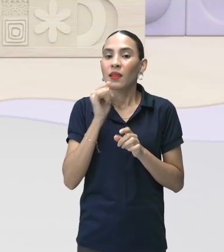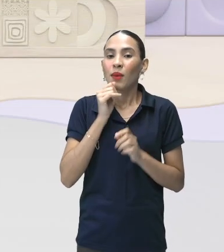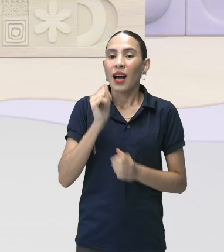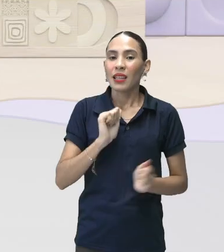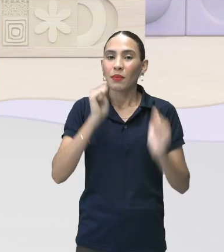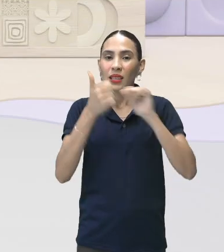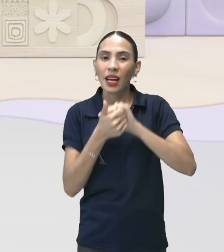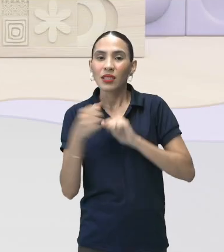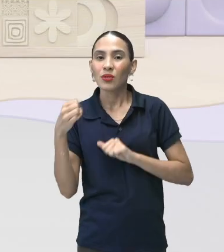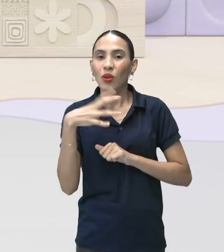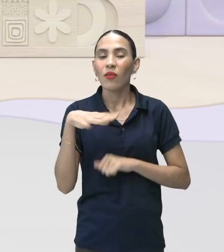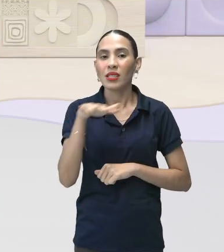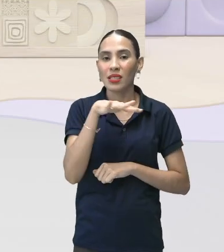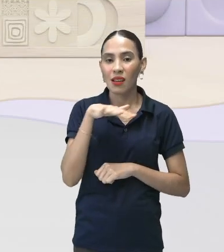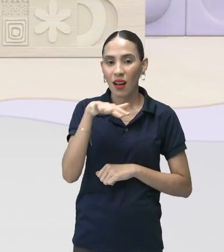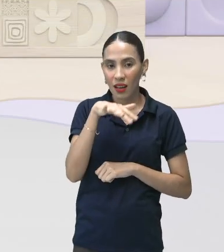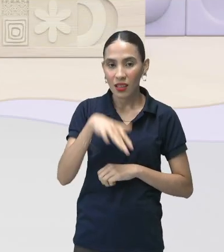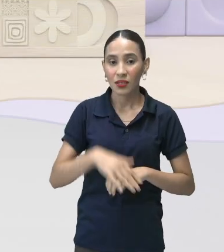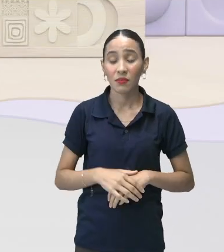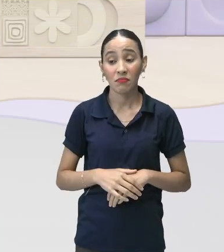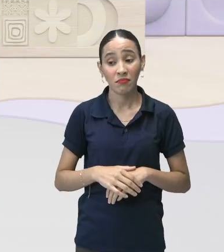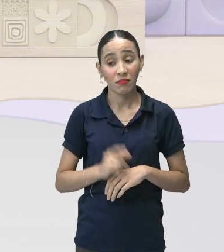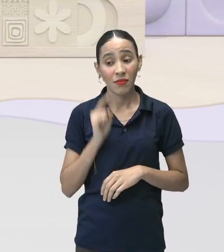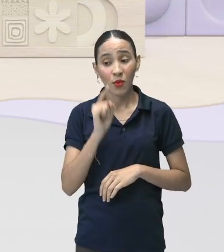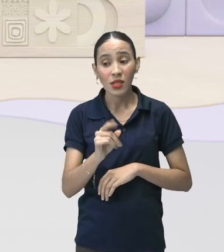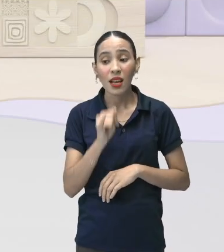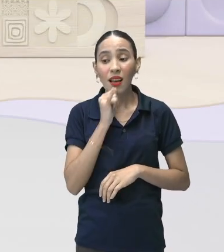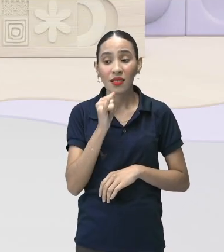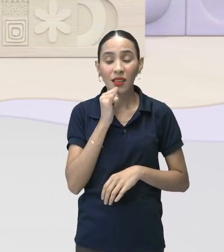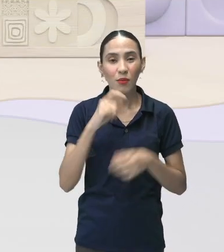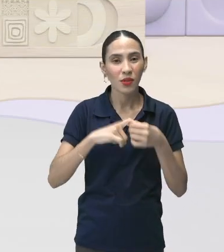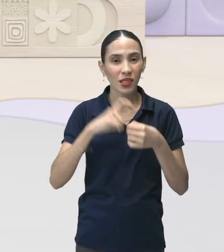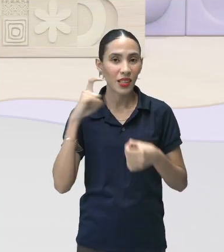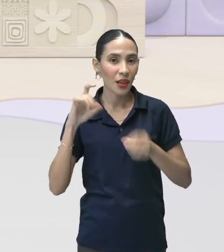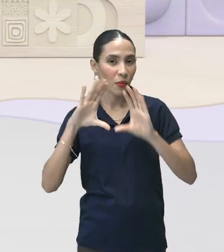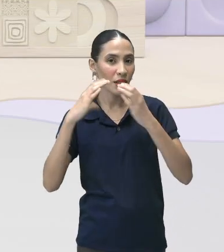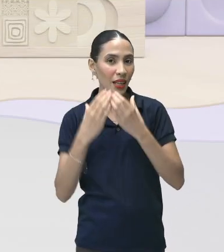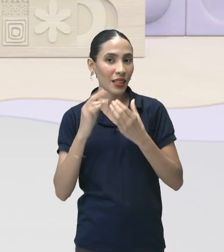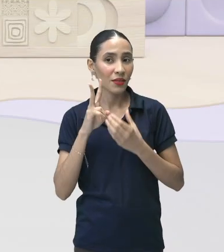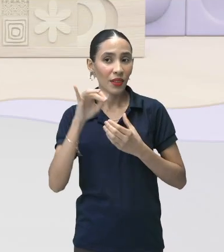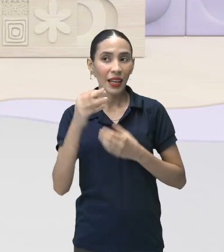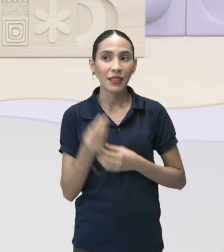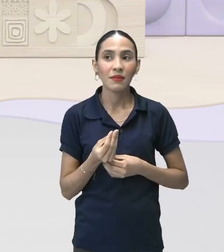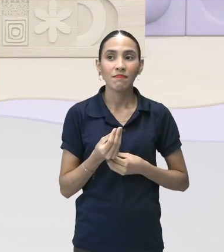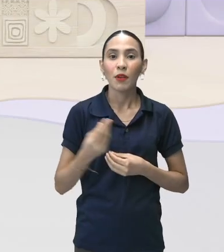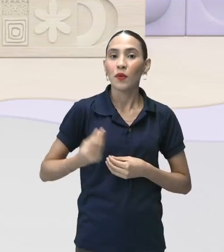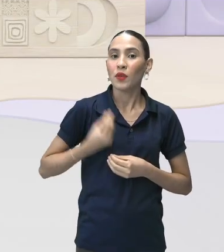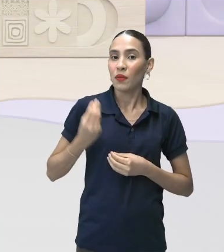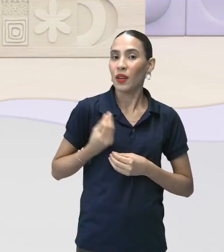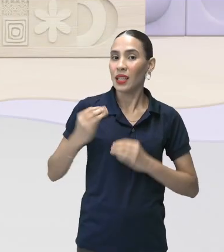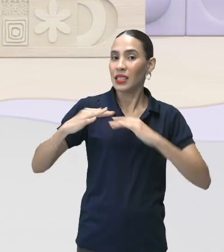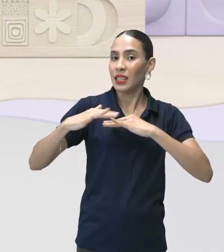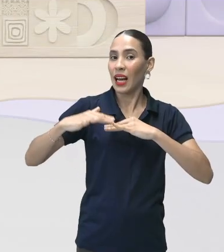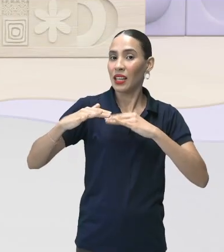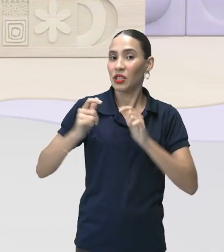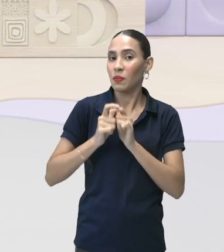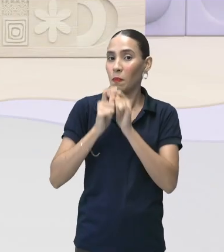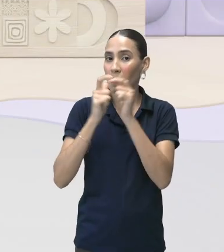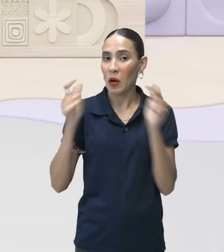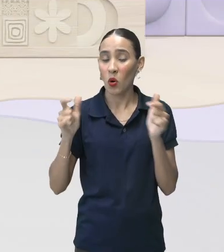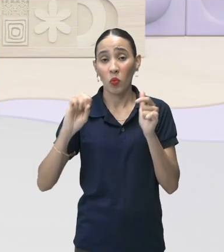novas realidades. De repente, se você sai da sua comunidade, vai para uma cidade grande, ou vai para uma